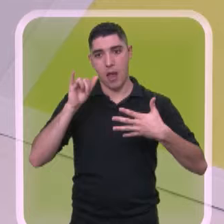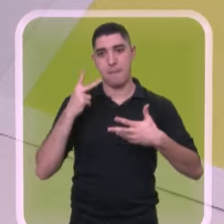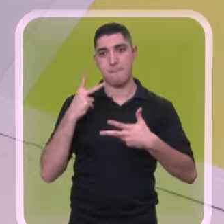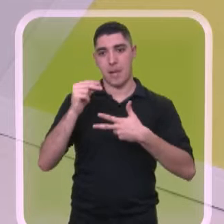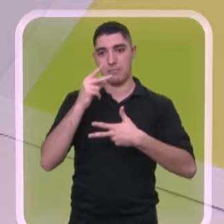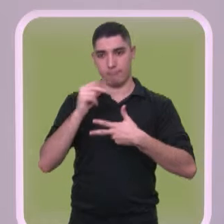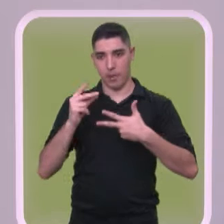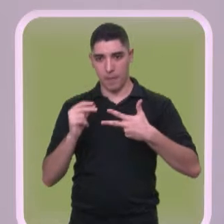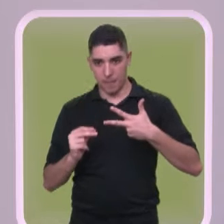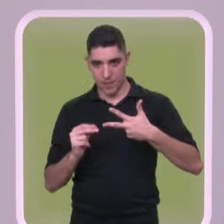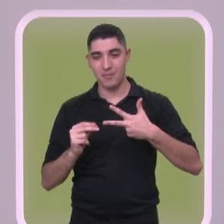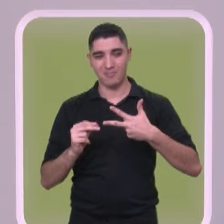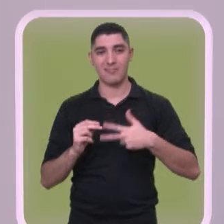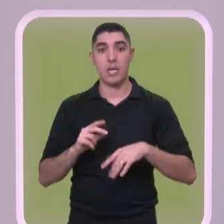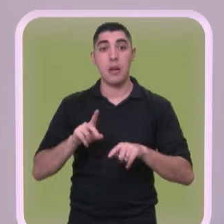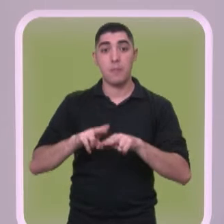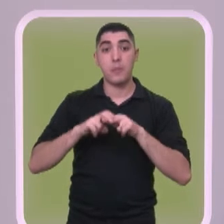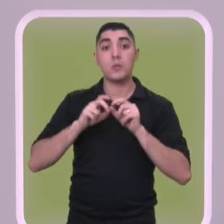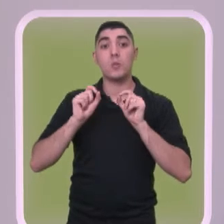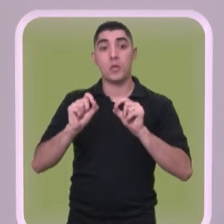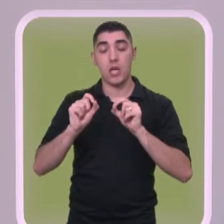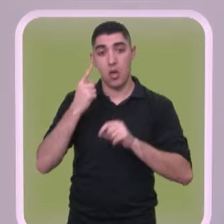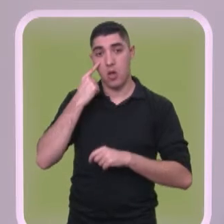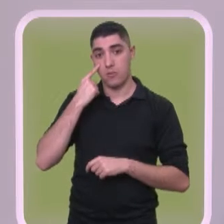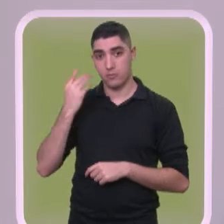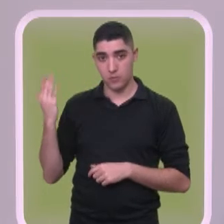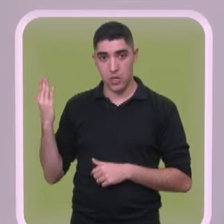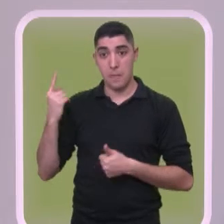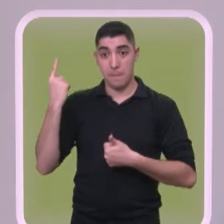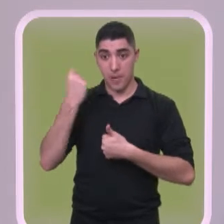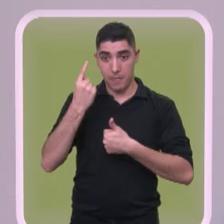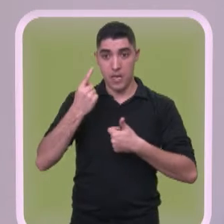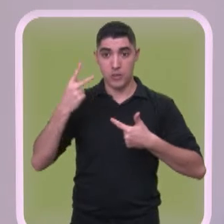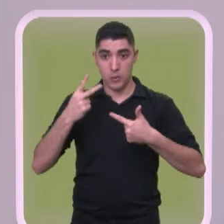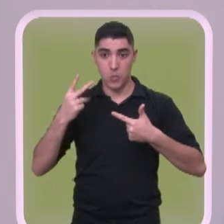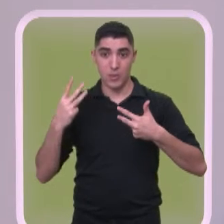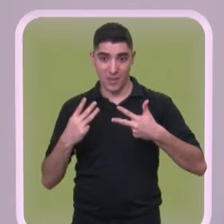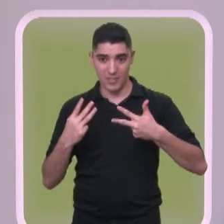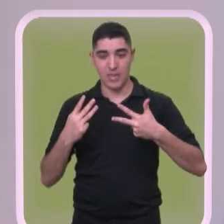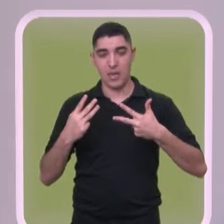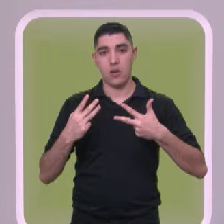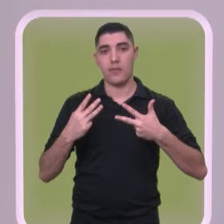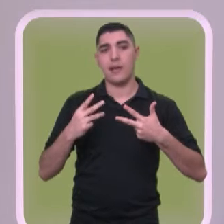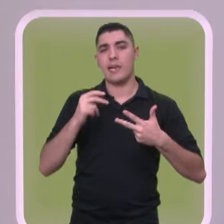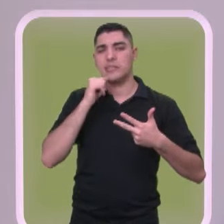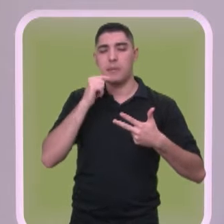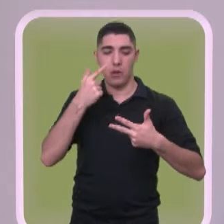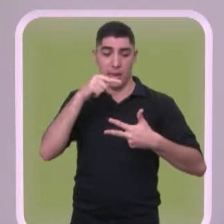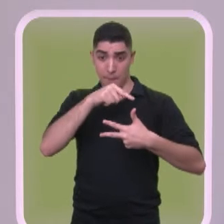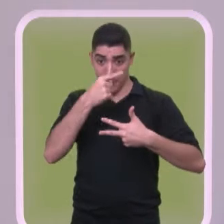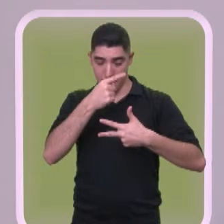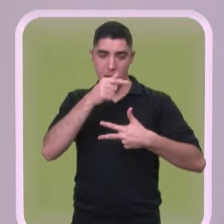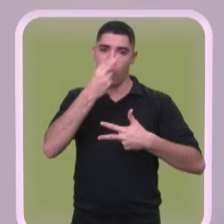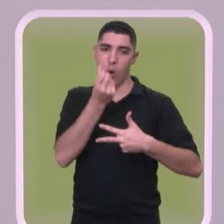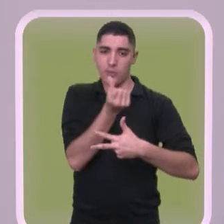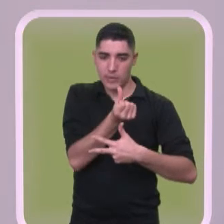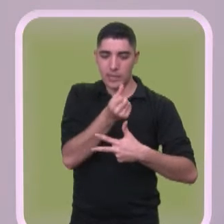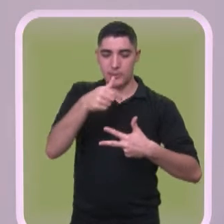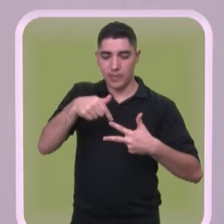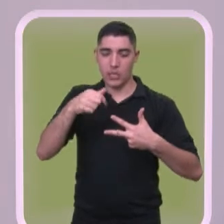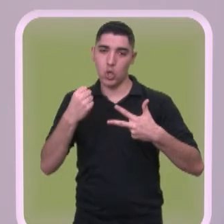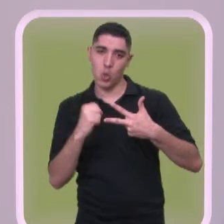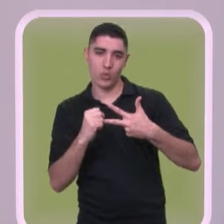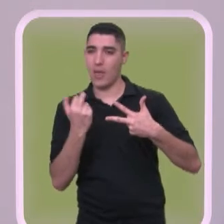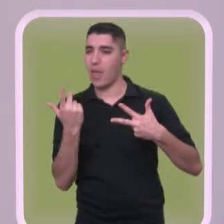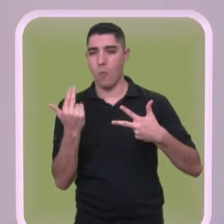considerar o primeiro equivalente ao 6º colocado, o segundo equivalente ao 7º e o terceiro equivalente ao 8º. Porque esse terceiro aqui,